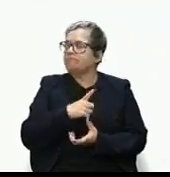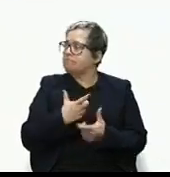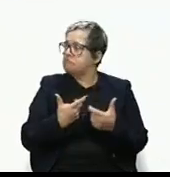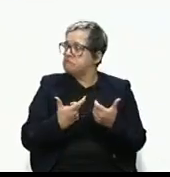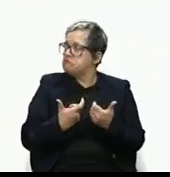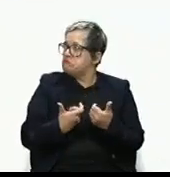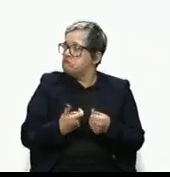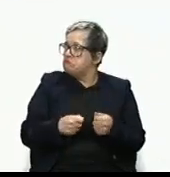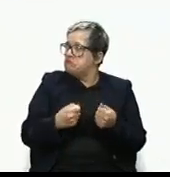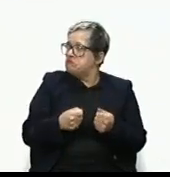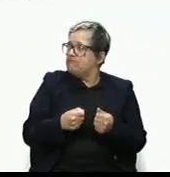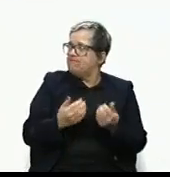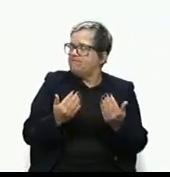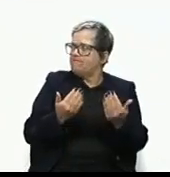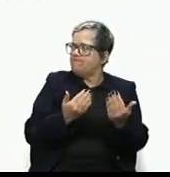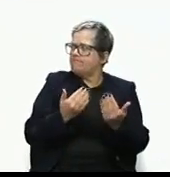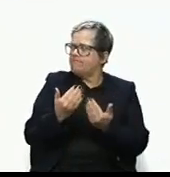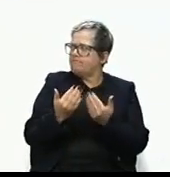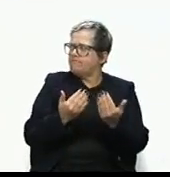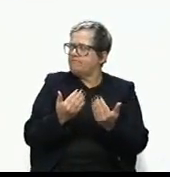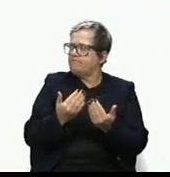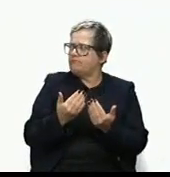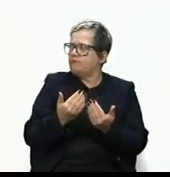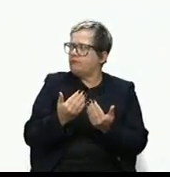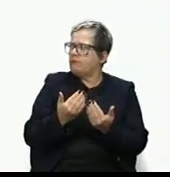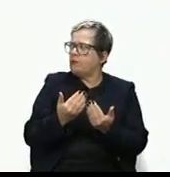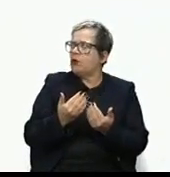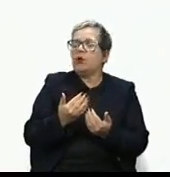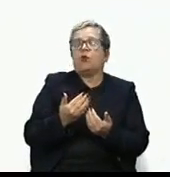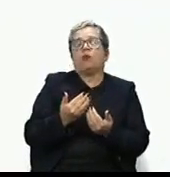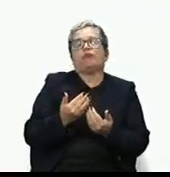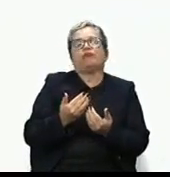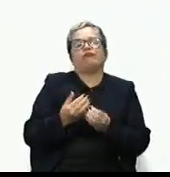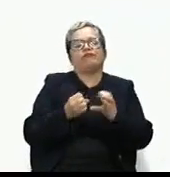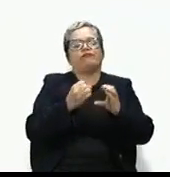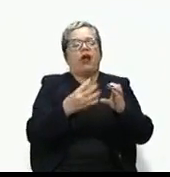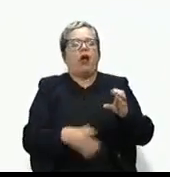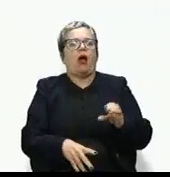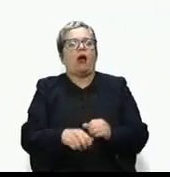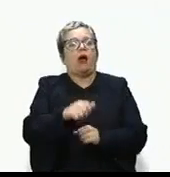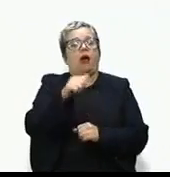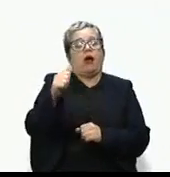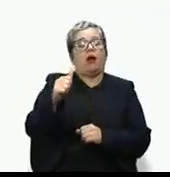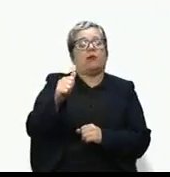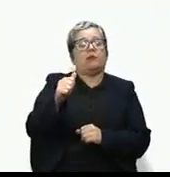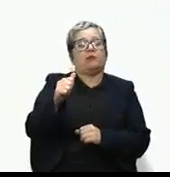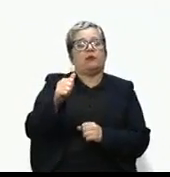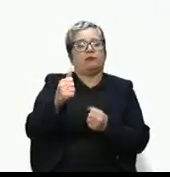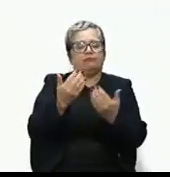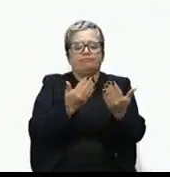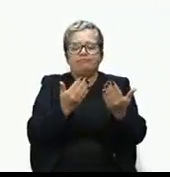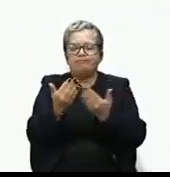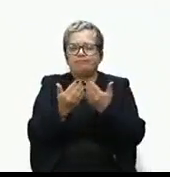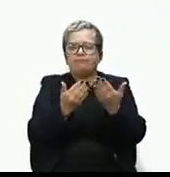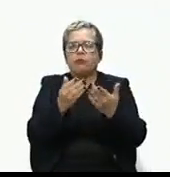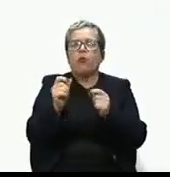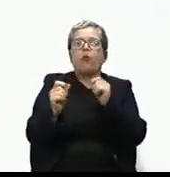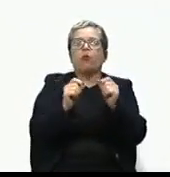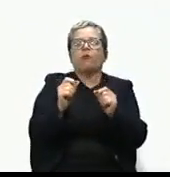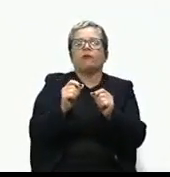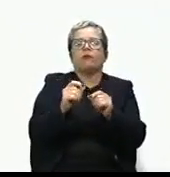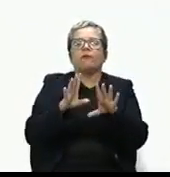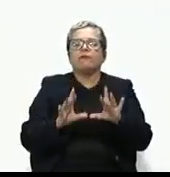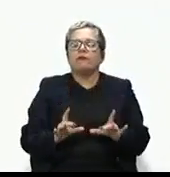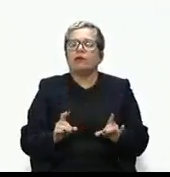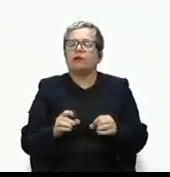precisamos analisar o item A e o item B. Então, analisando o item A, qual foi o